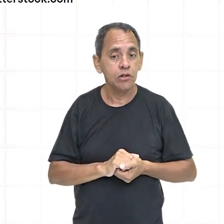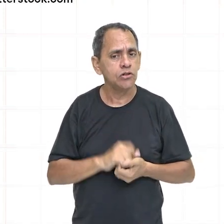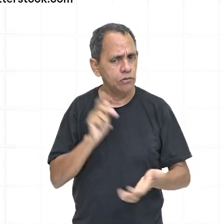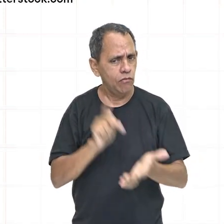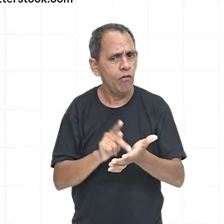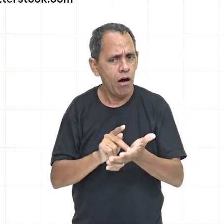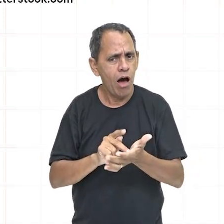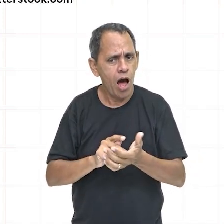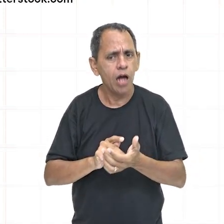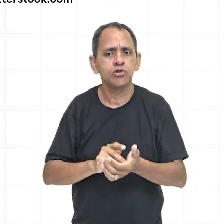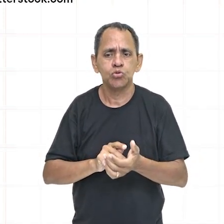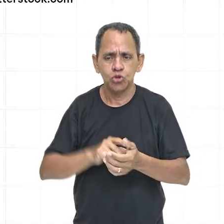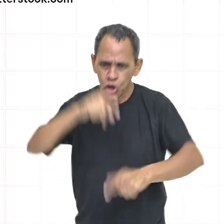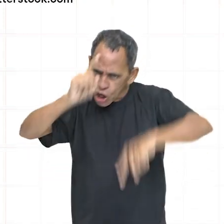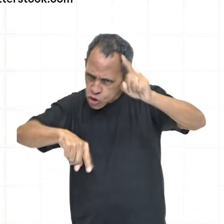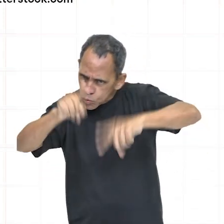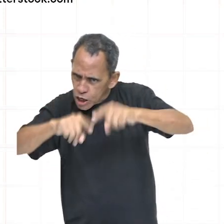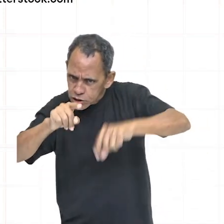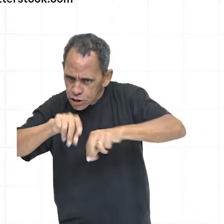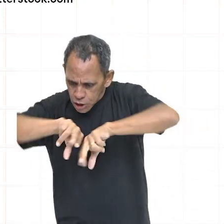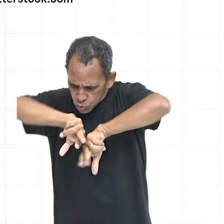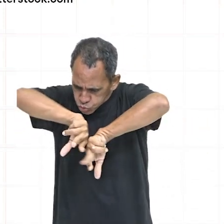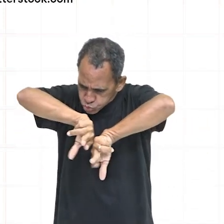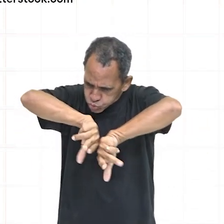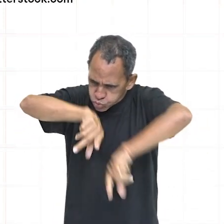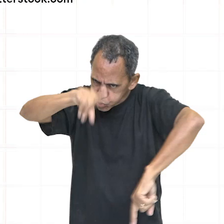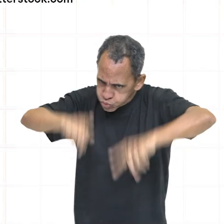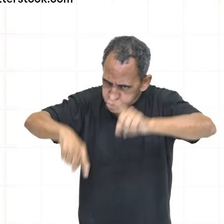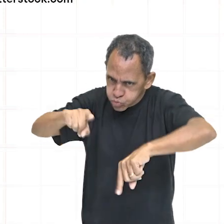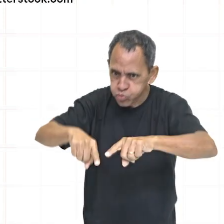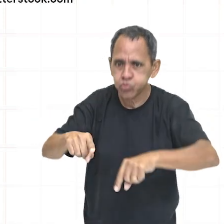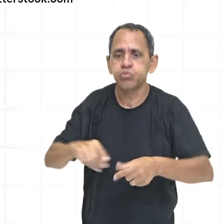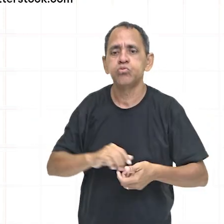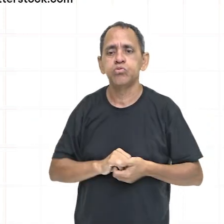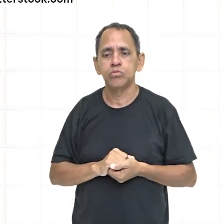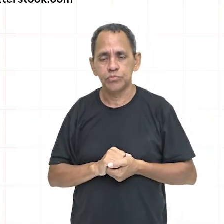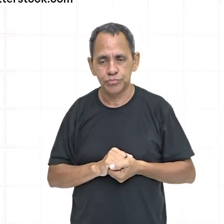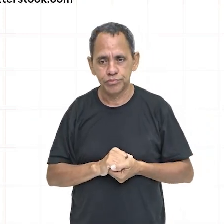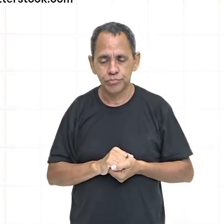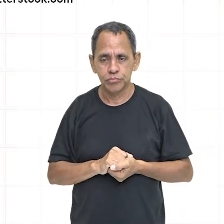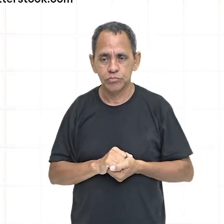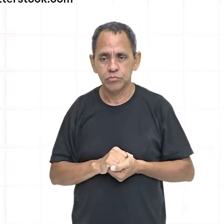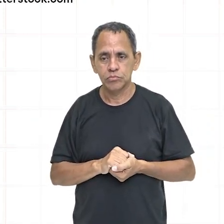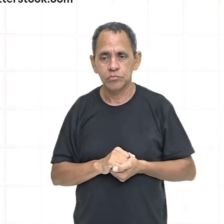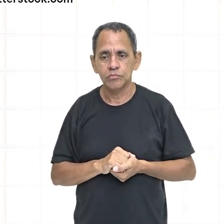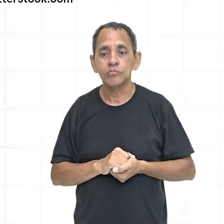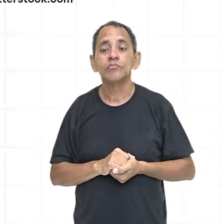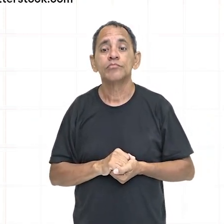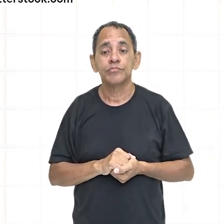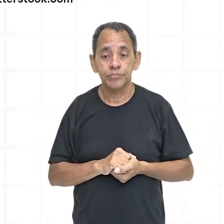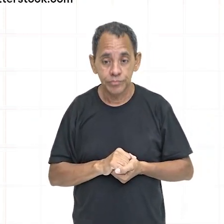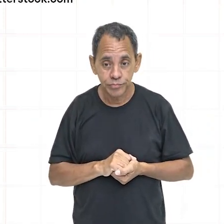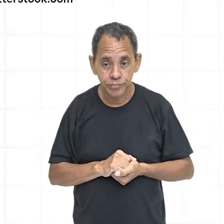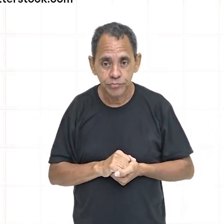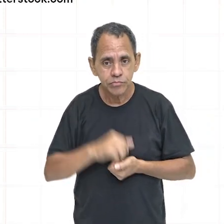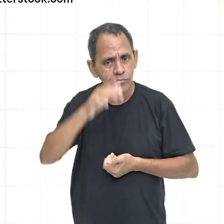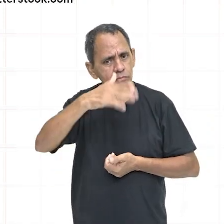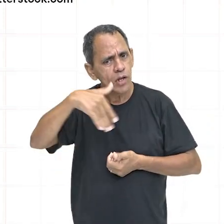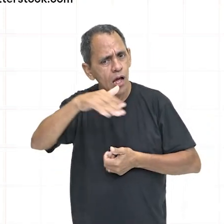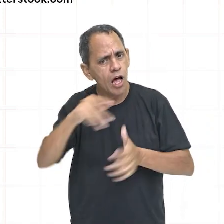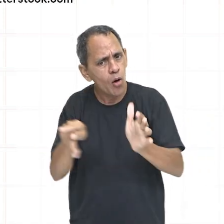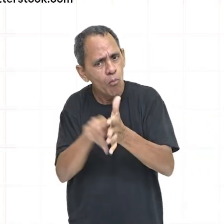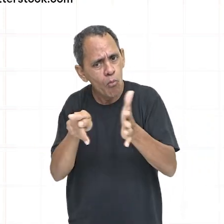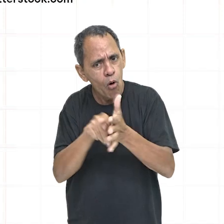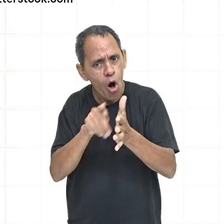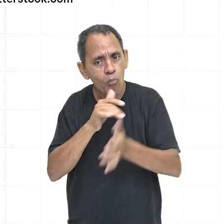os minérios foram dali retirados, tá? Então, sobre as fontes de energia lá na Austrália. A energia